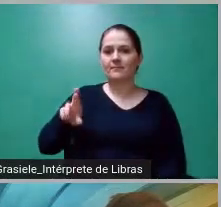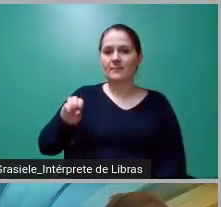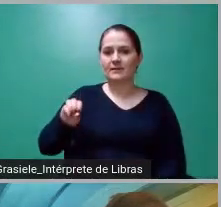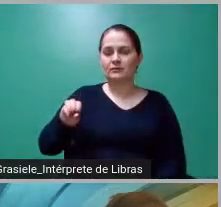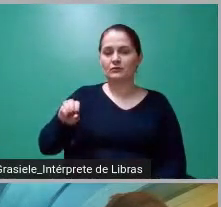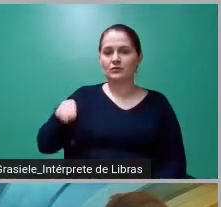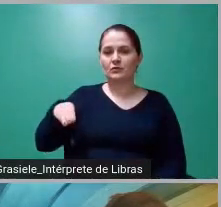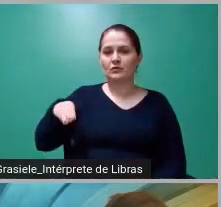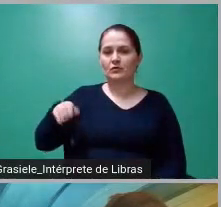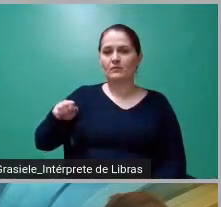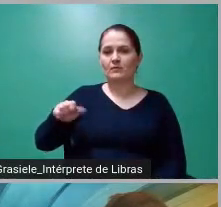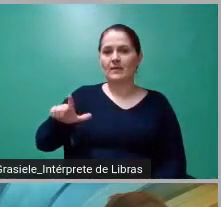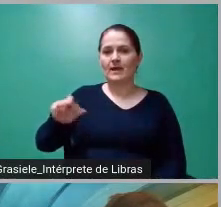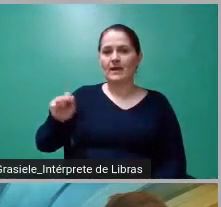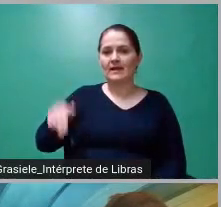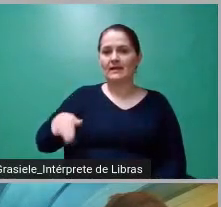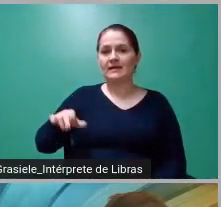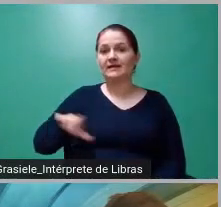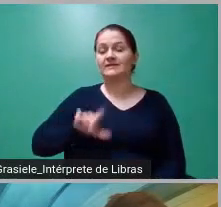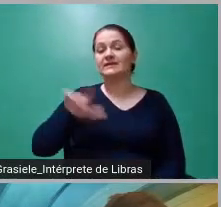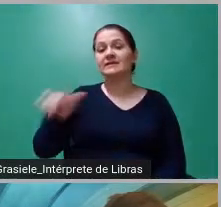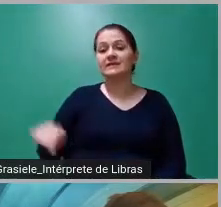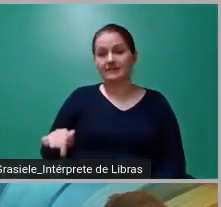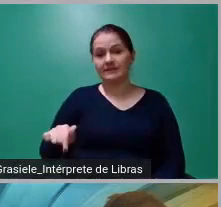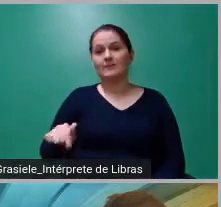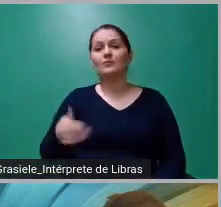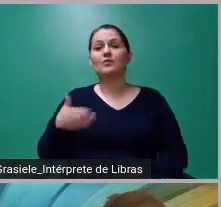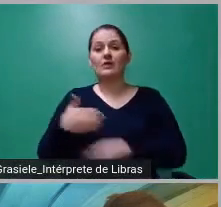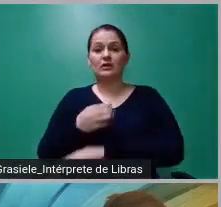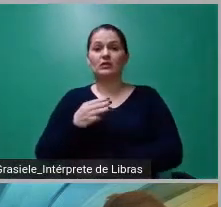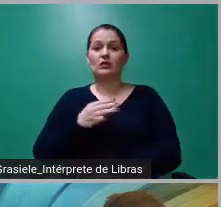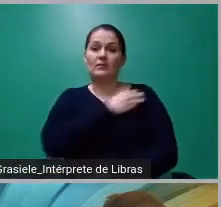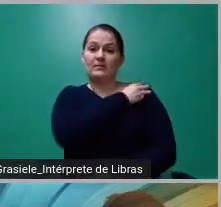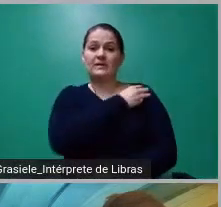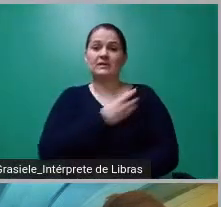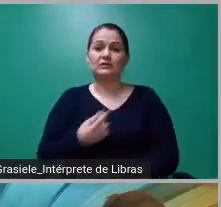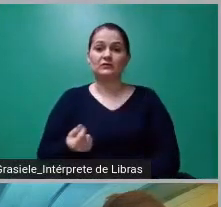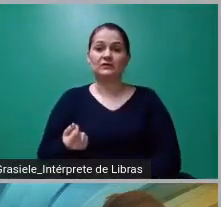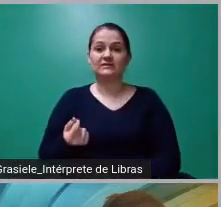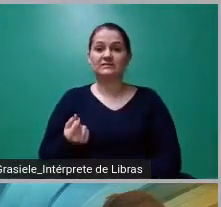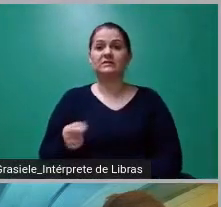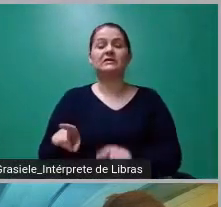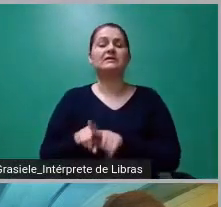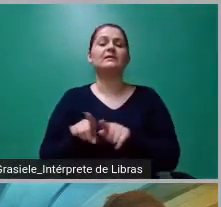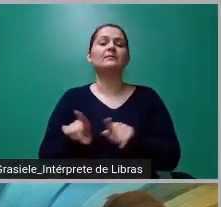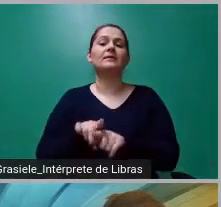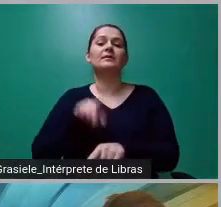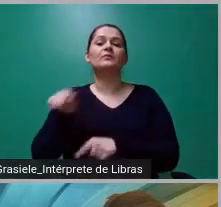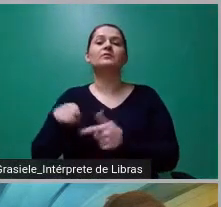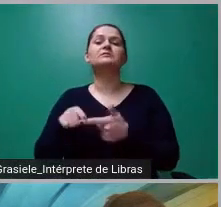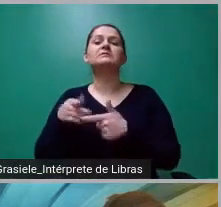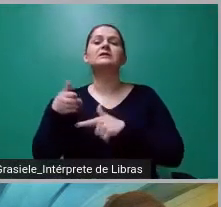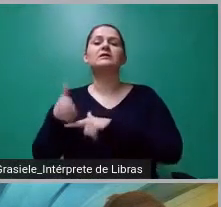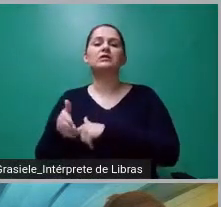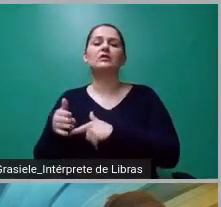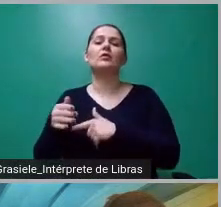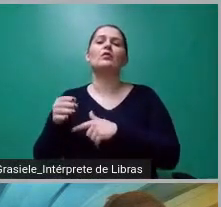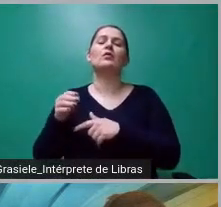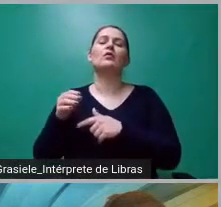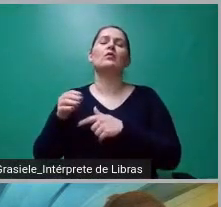ministro da Fazenda. Também fazia parte da negociação o Murilo Portugal, que depois virou